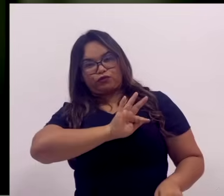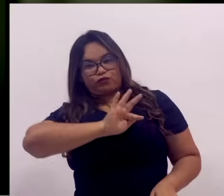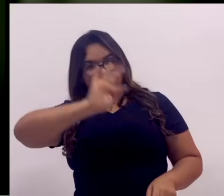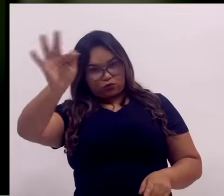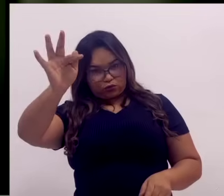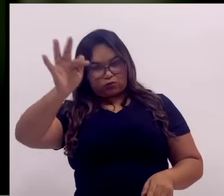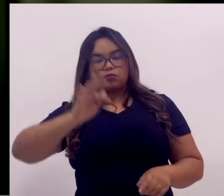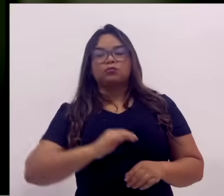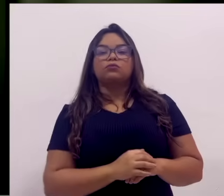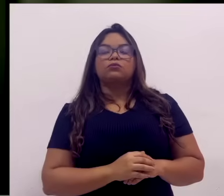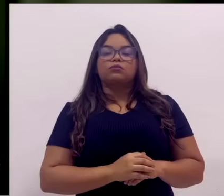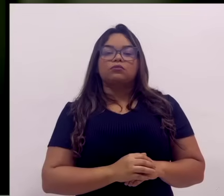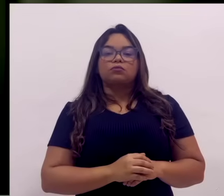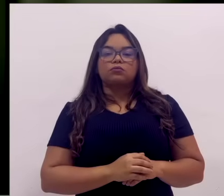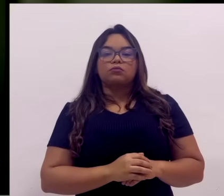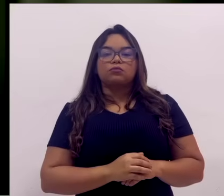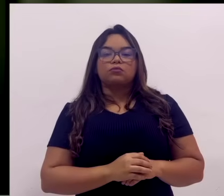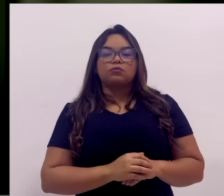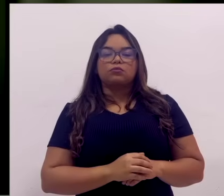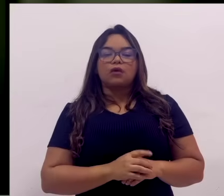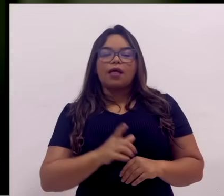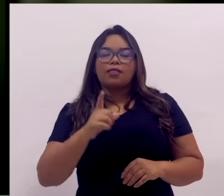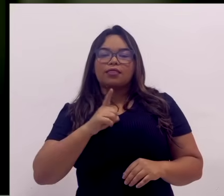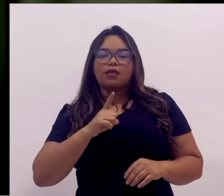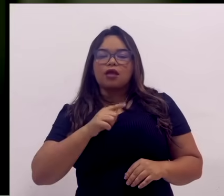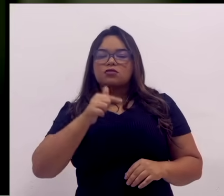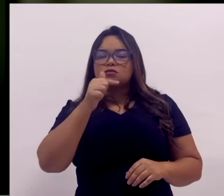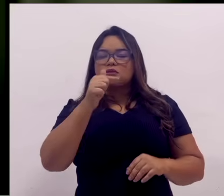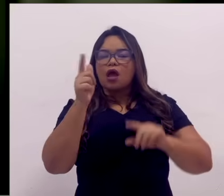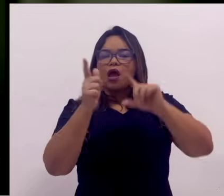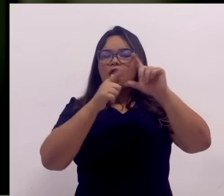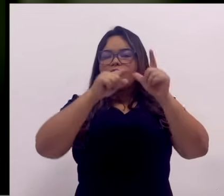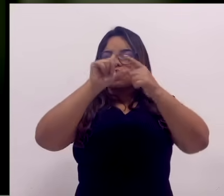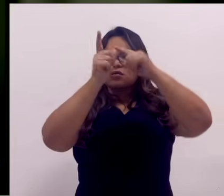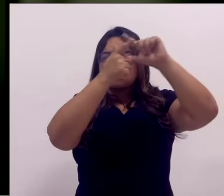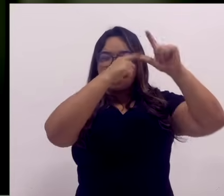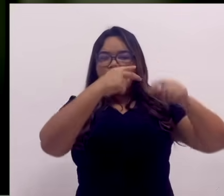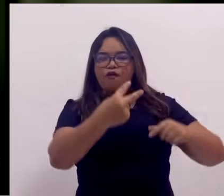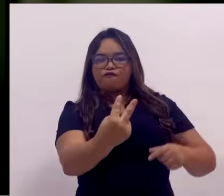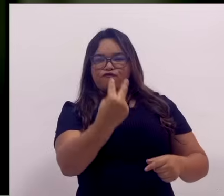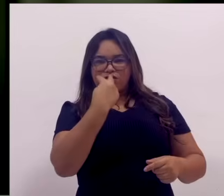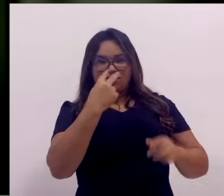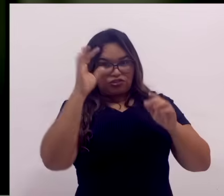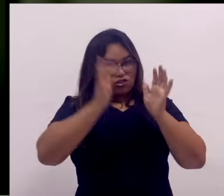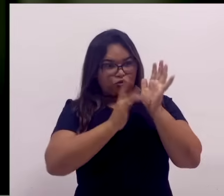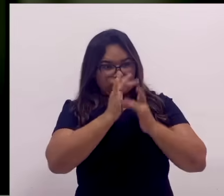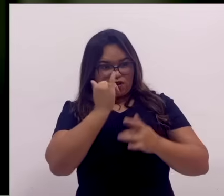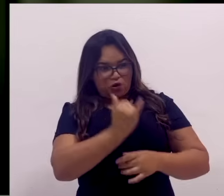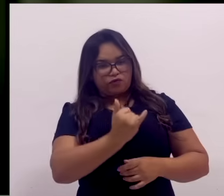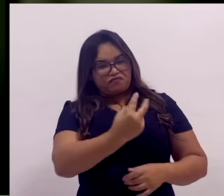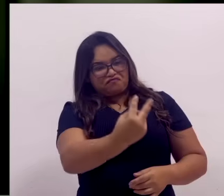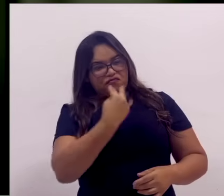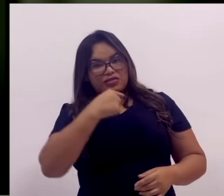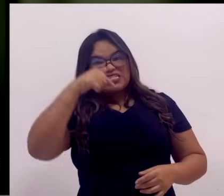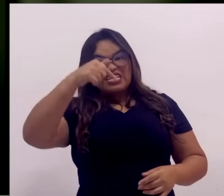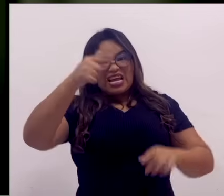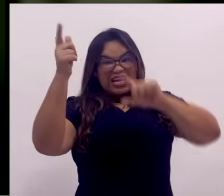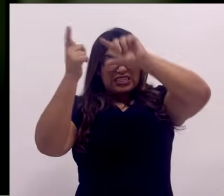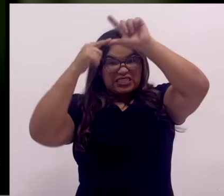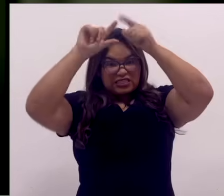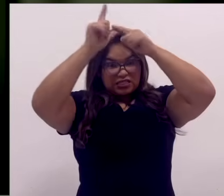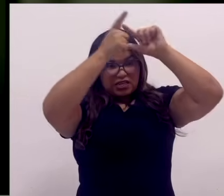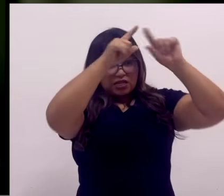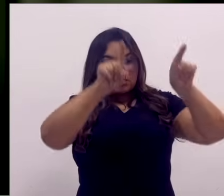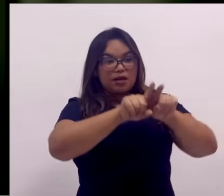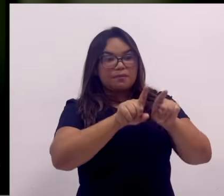A aplicação ao futuro e o mistério das 7 estrelas que viste na minha destra e dos 7 castiçais